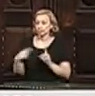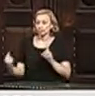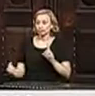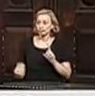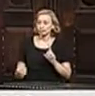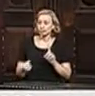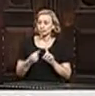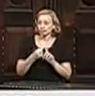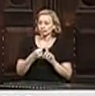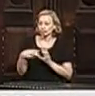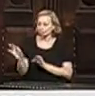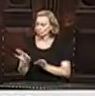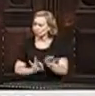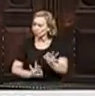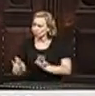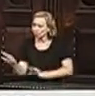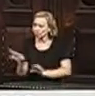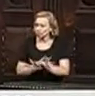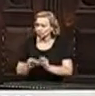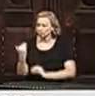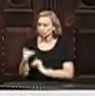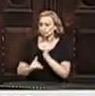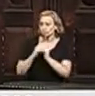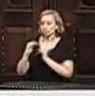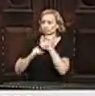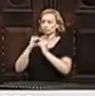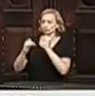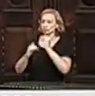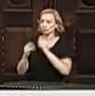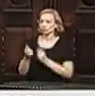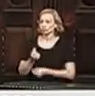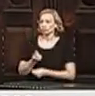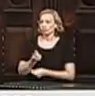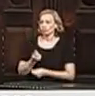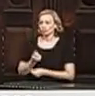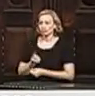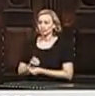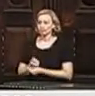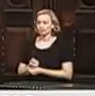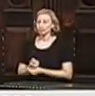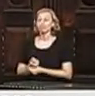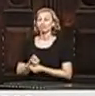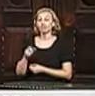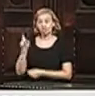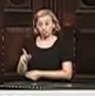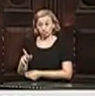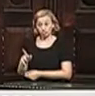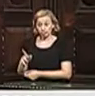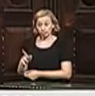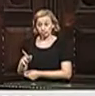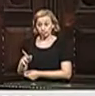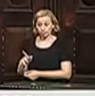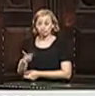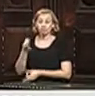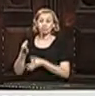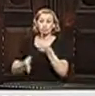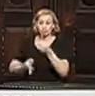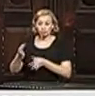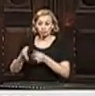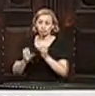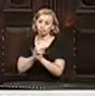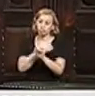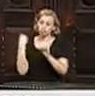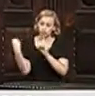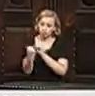objetivar um projeto de desenvolvimento econômico e de justiça